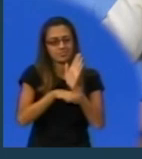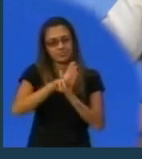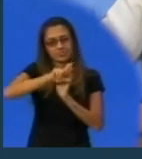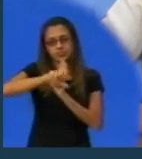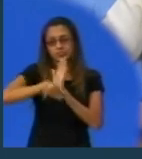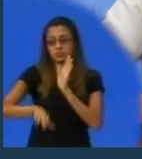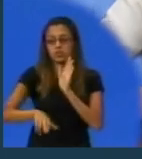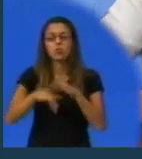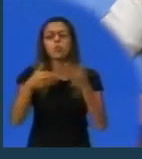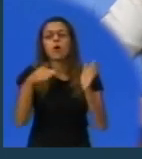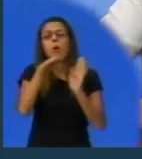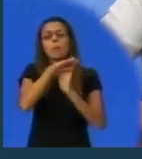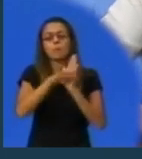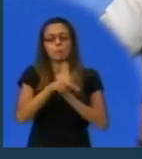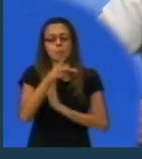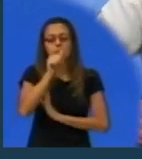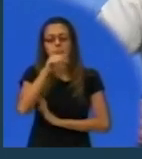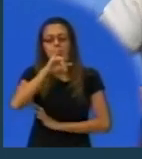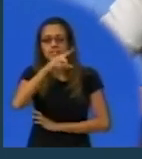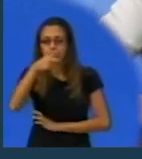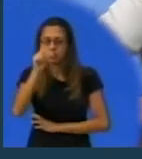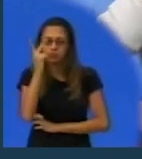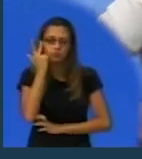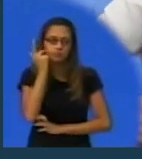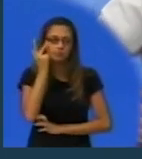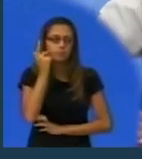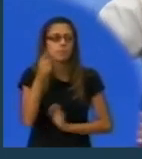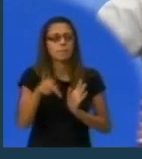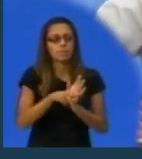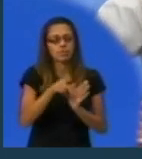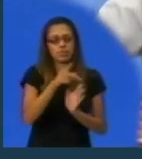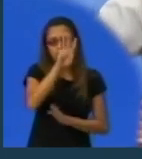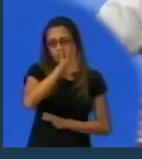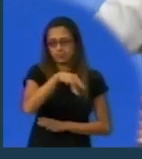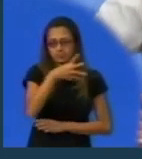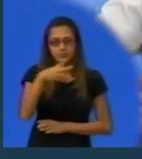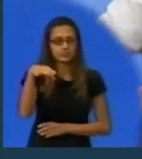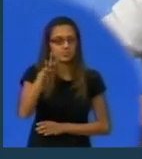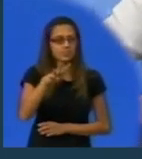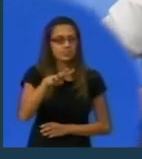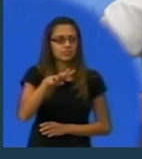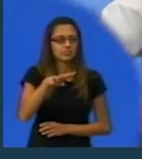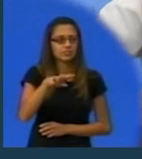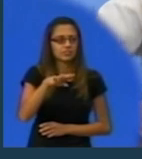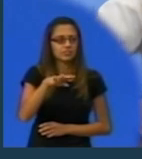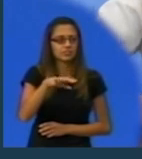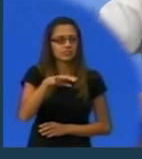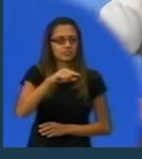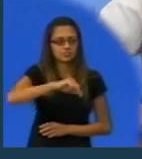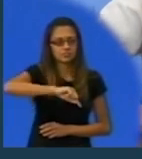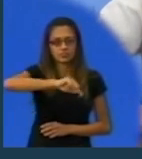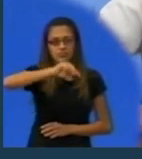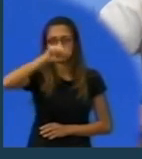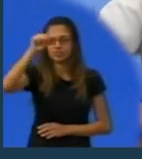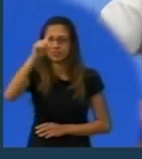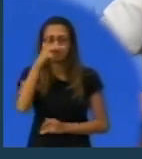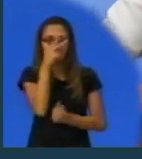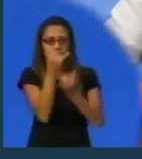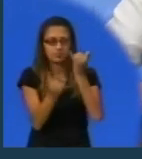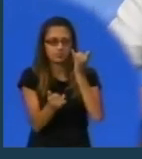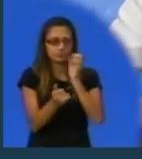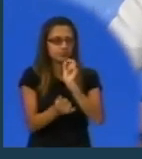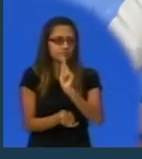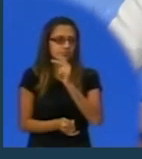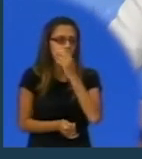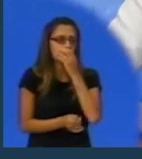de normalidade aqui? É aquele gráfico representado ali por uma linha. Ele teria que se encaixar muito próximo daquele